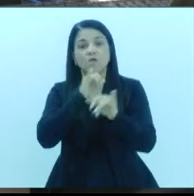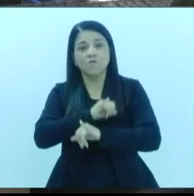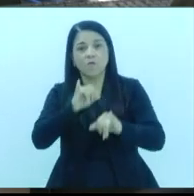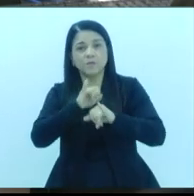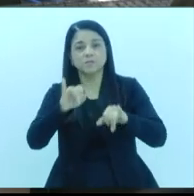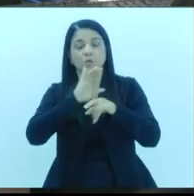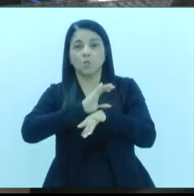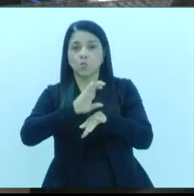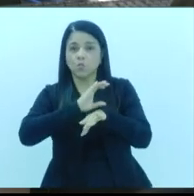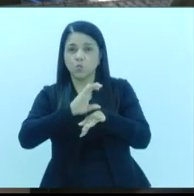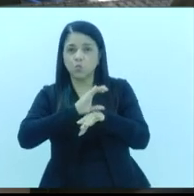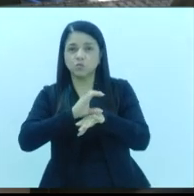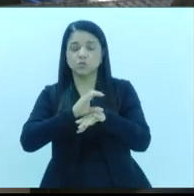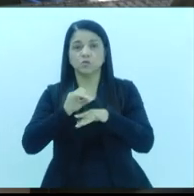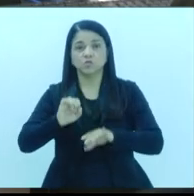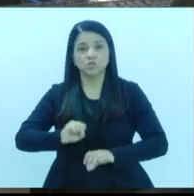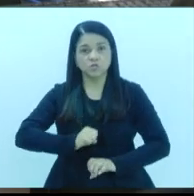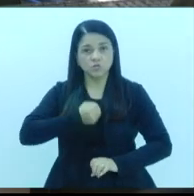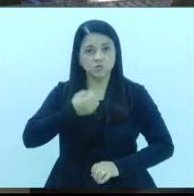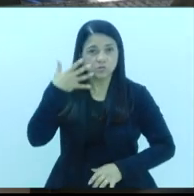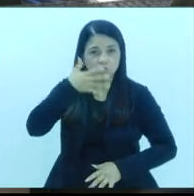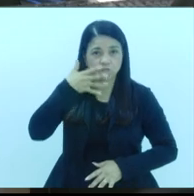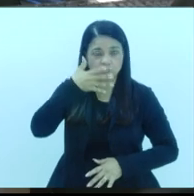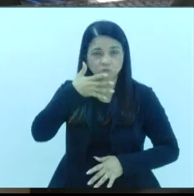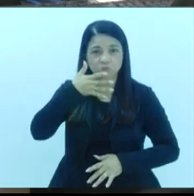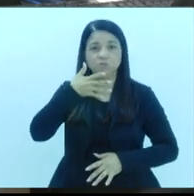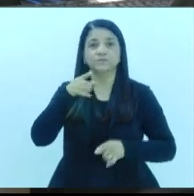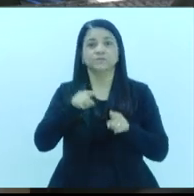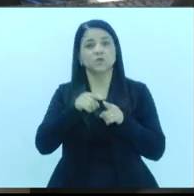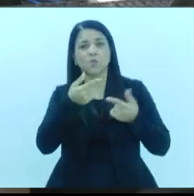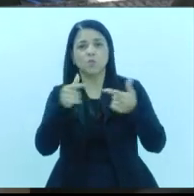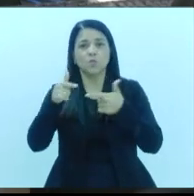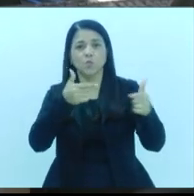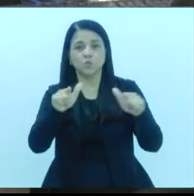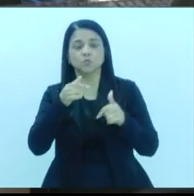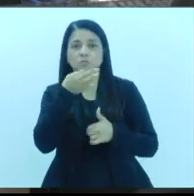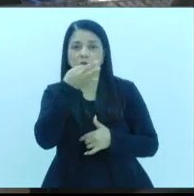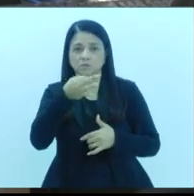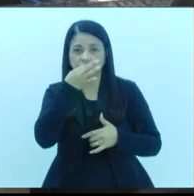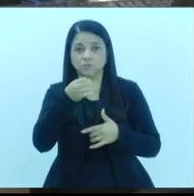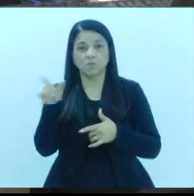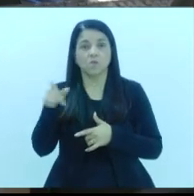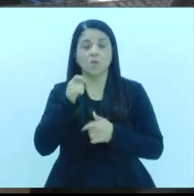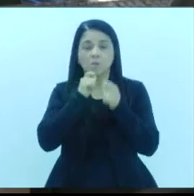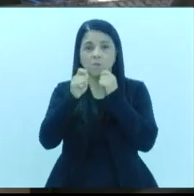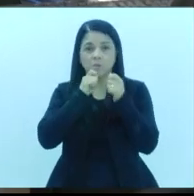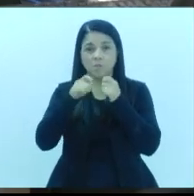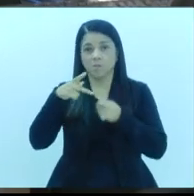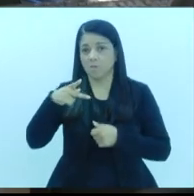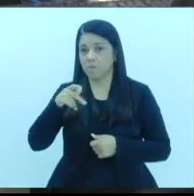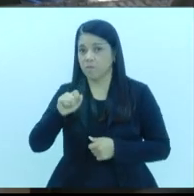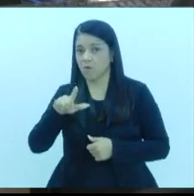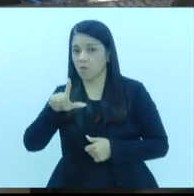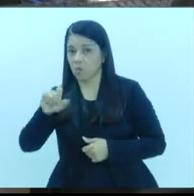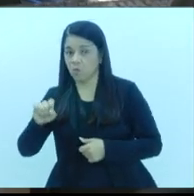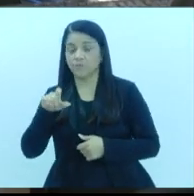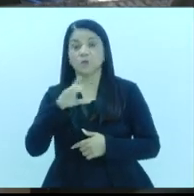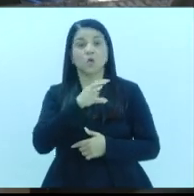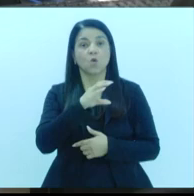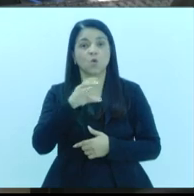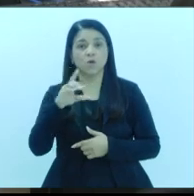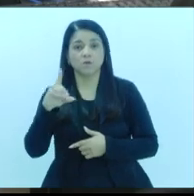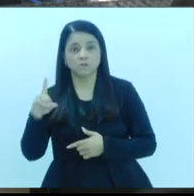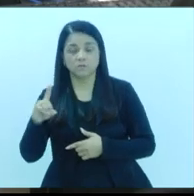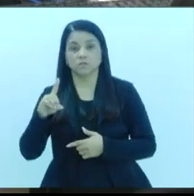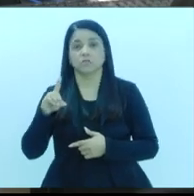falsas, discursos de ódio, entre outros assuntos. O repórter Paulo Vitor Viviani está com o coordenador do CODES e conta mais